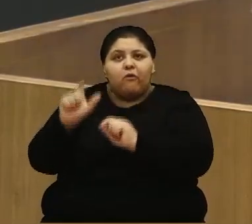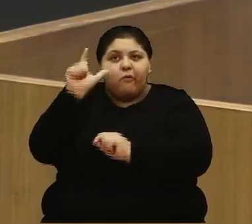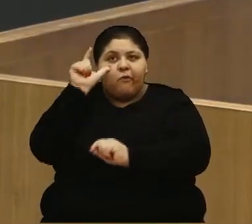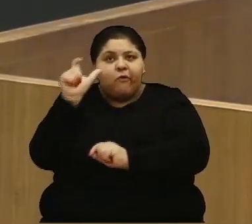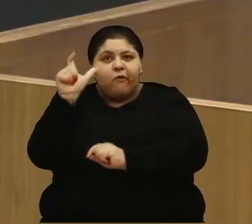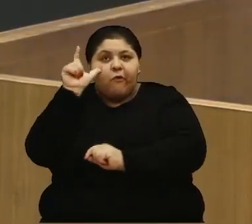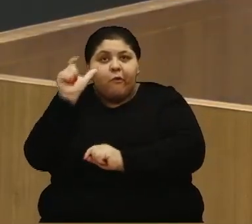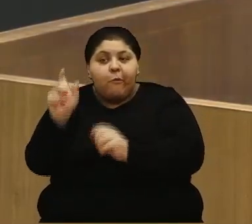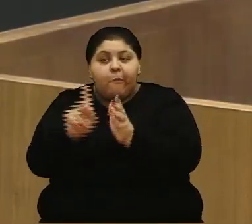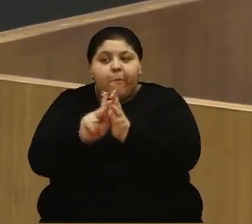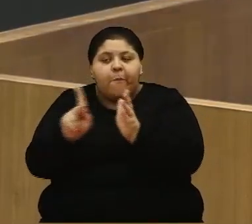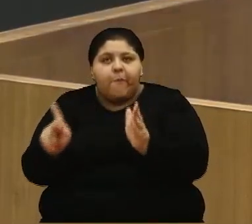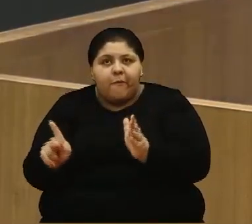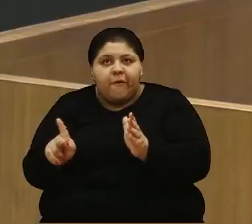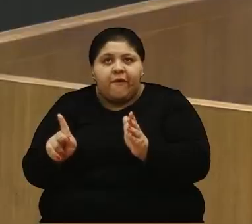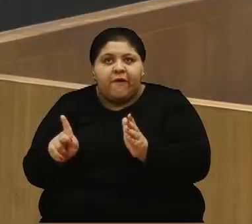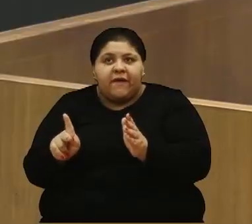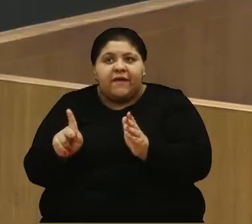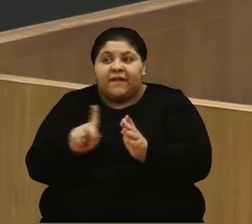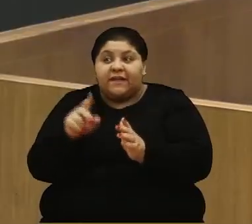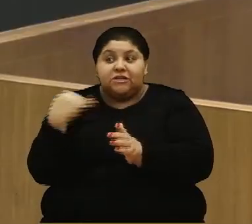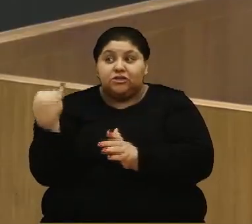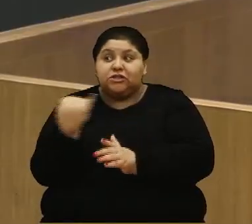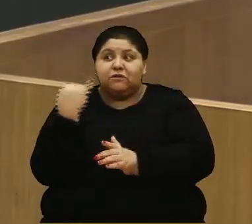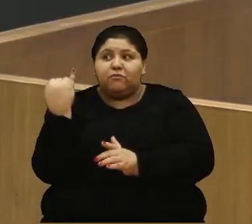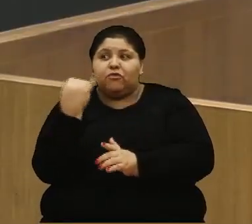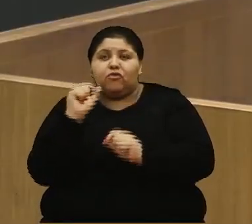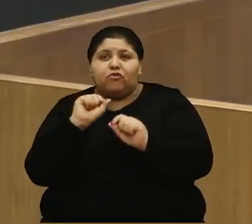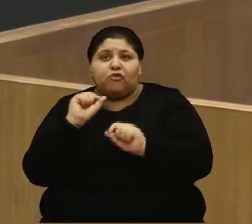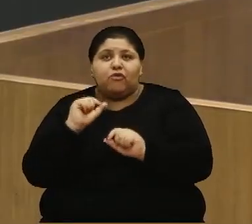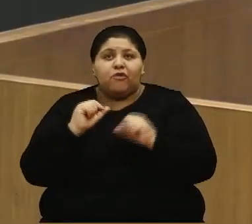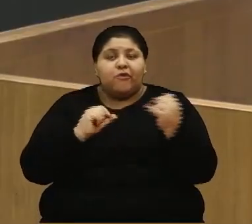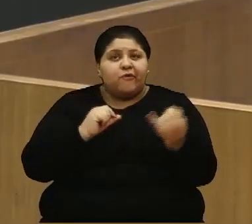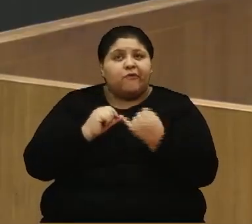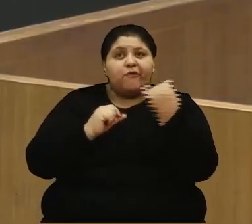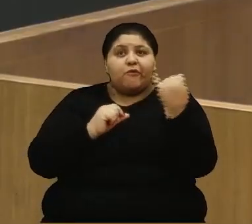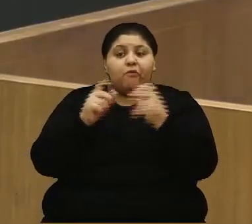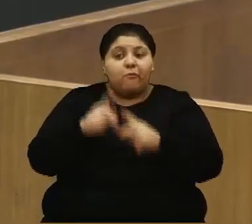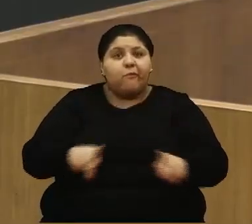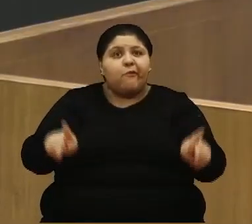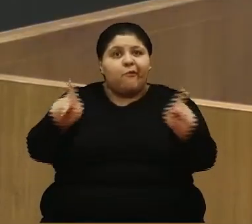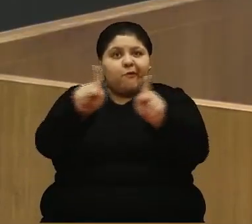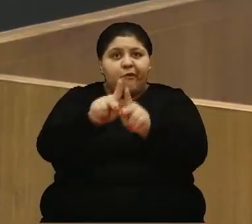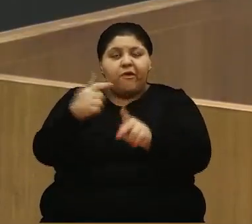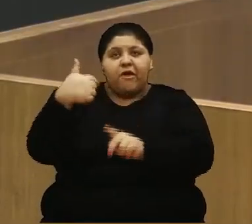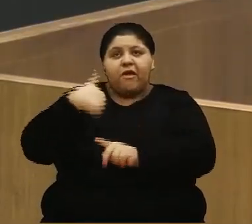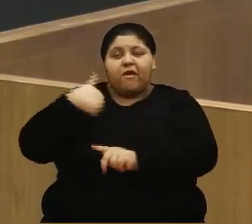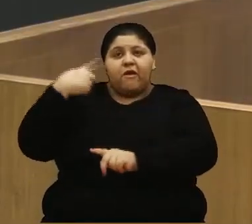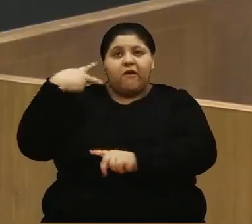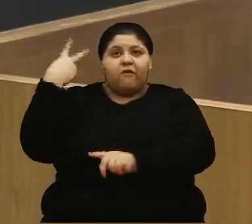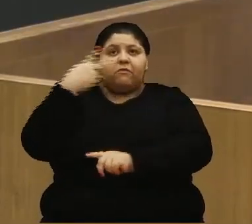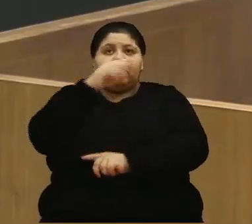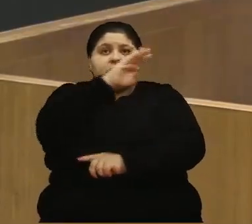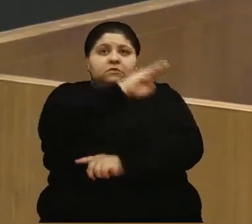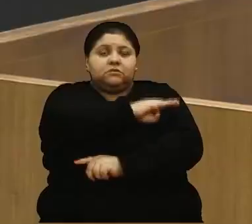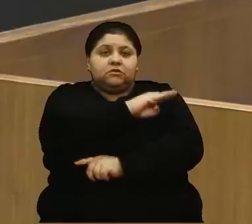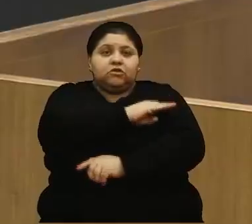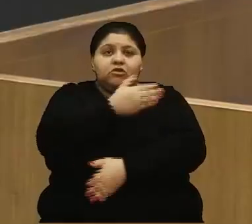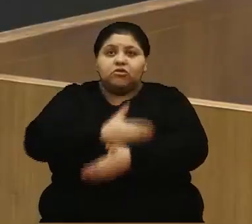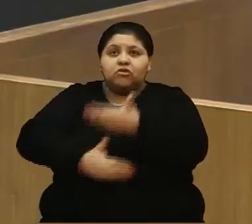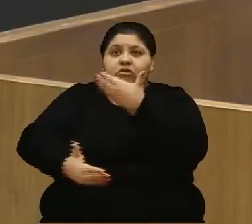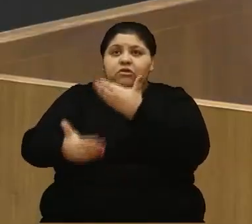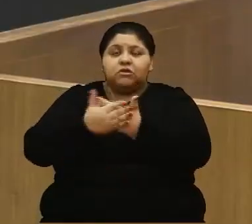para eles, sem se importar com aquilo que é interessante para o povo. Queria eu, vereador Ramon, que todos